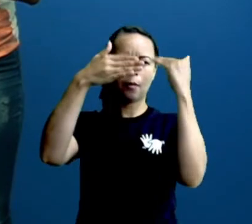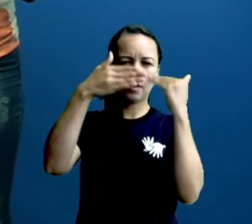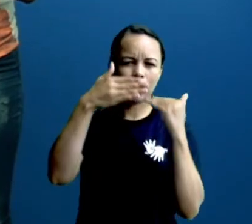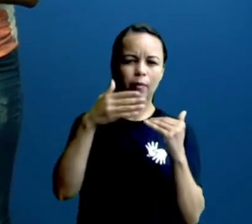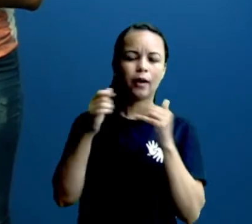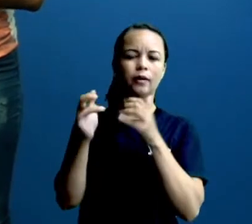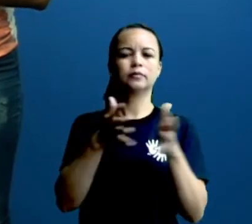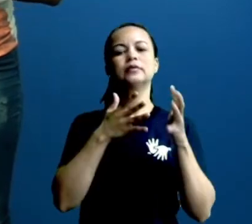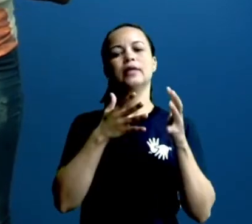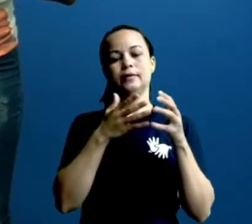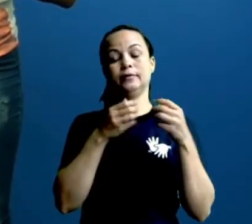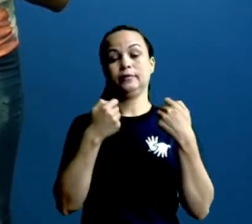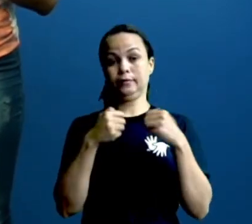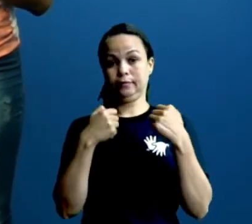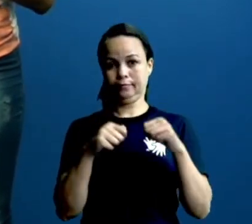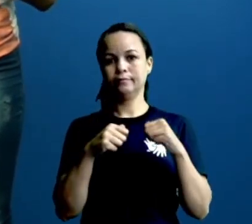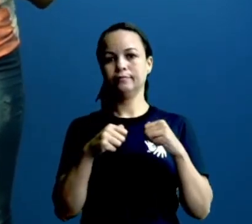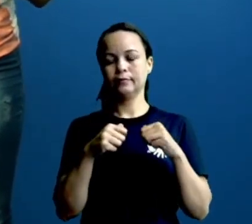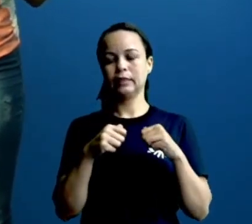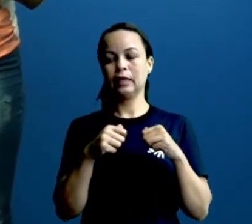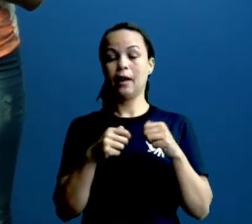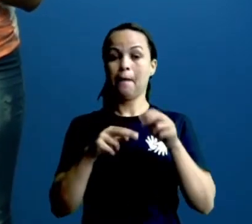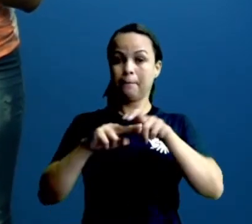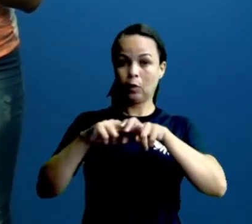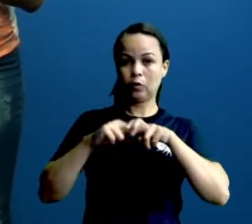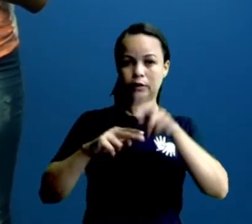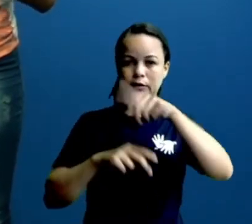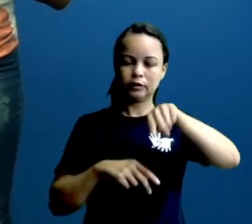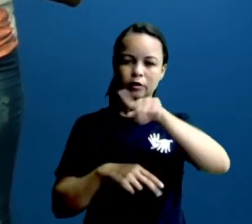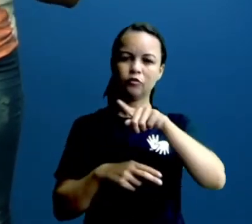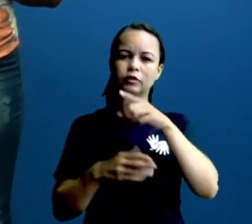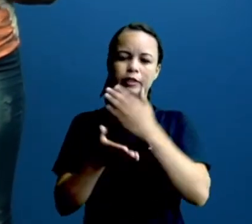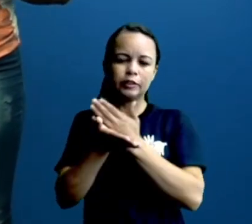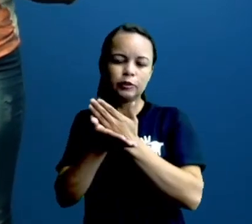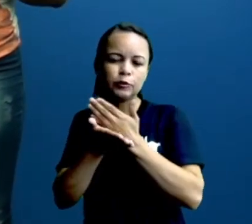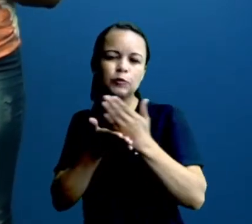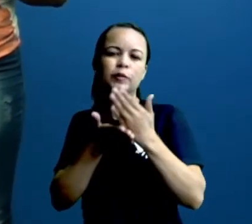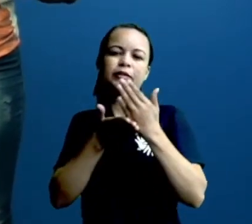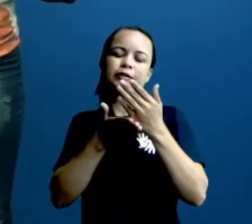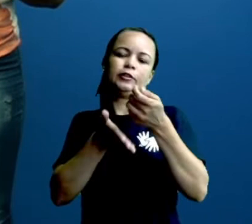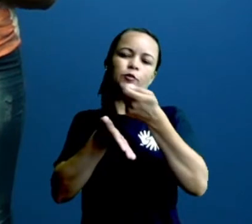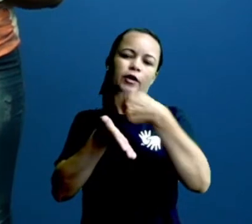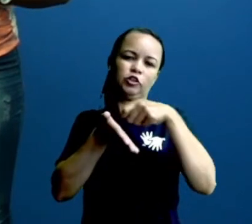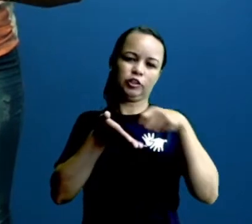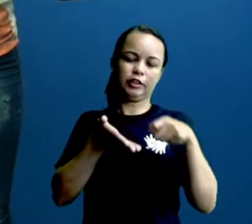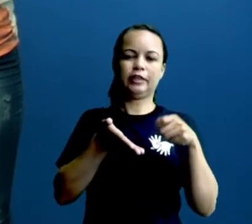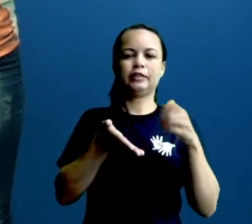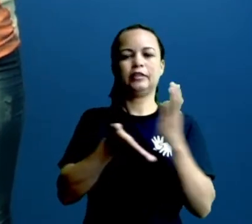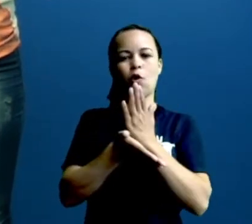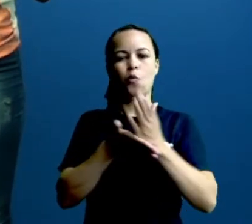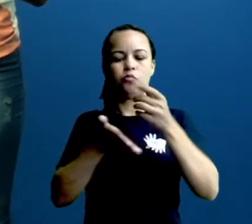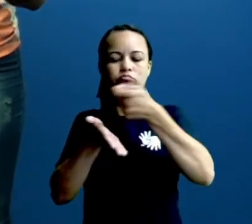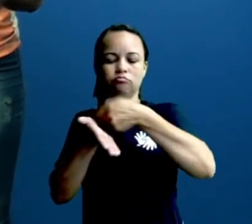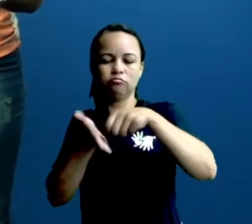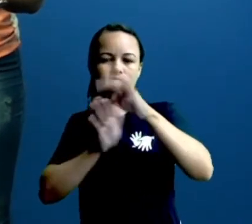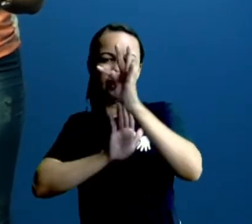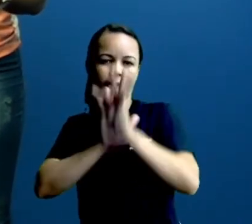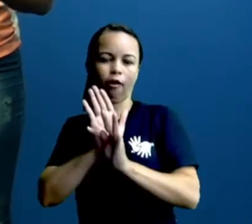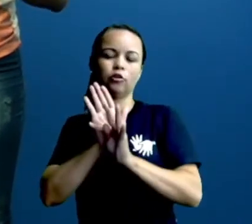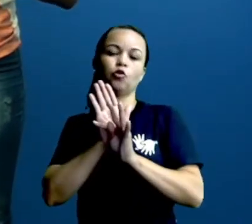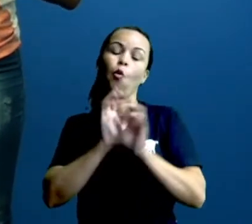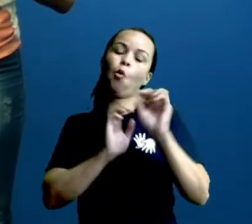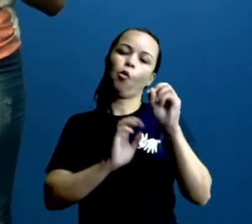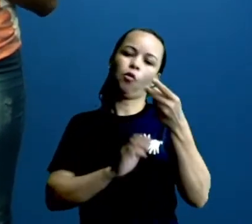tema será necessário. Então, por isso que você que está iniciando a escrita de algum texto, ou você que